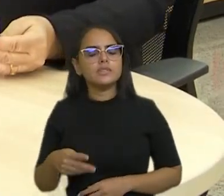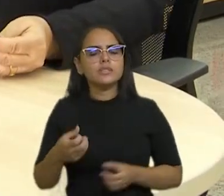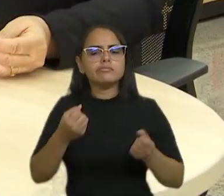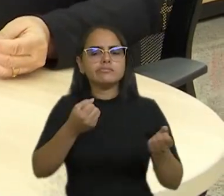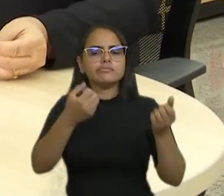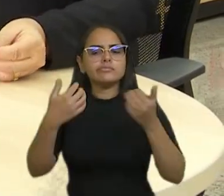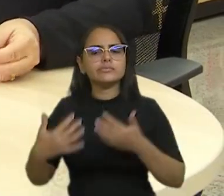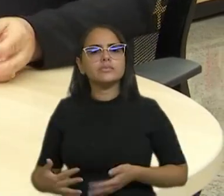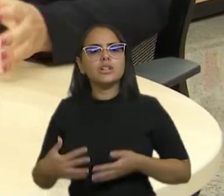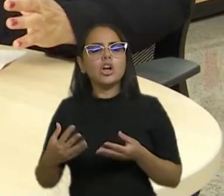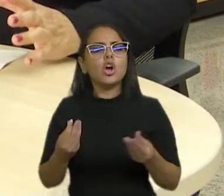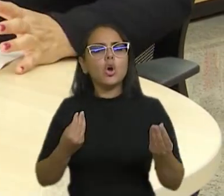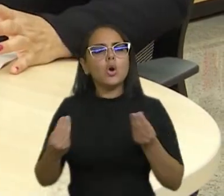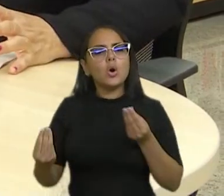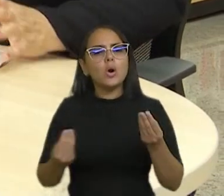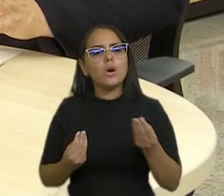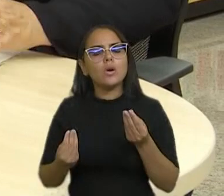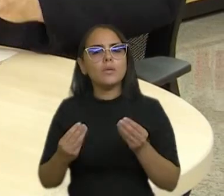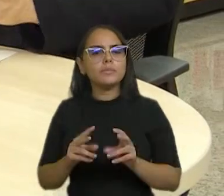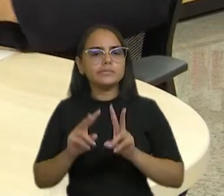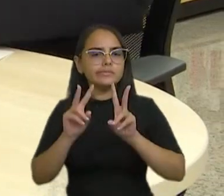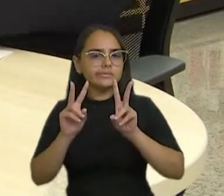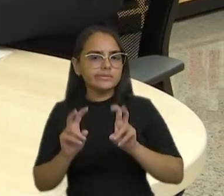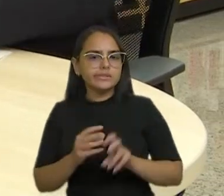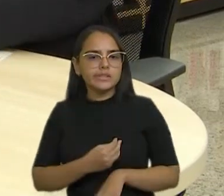para a gente sobre essa vivência